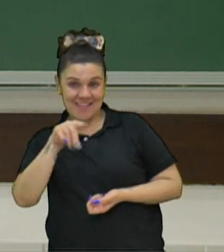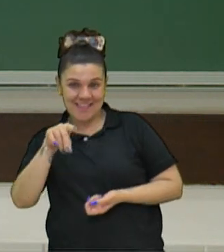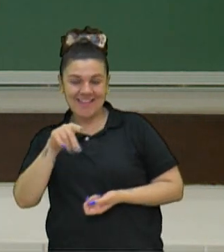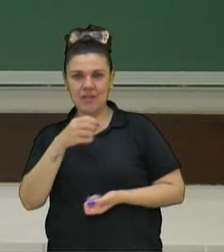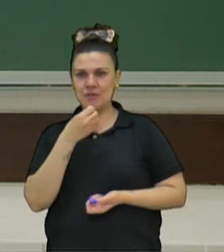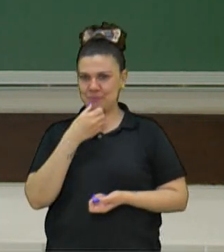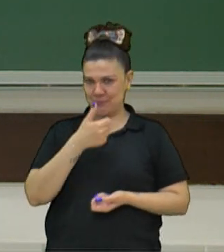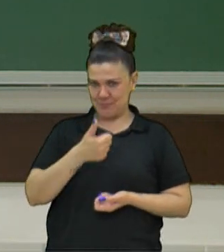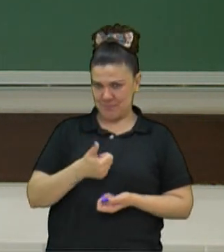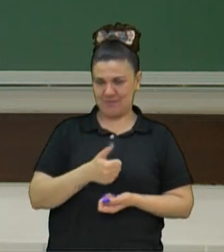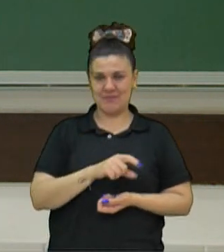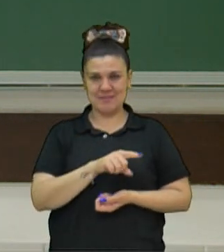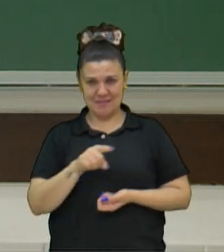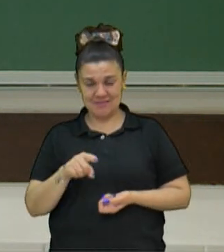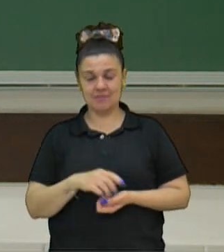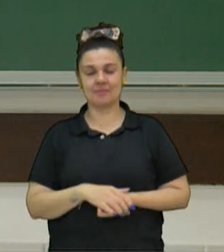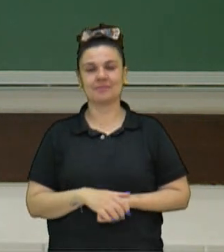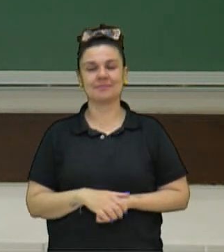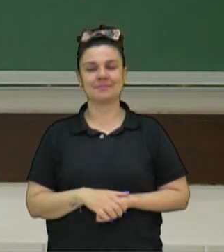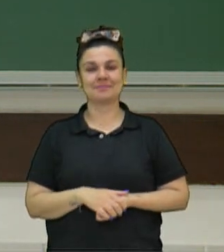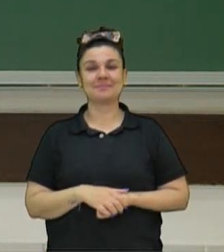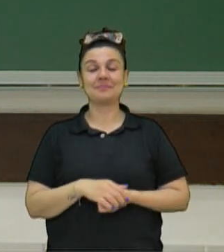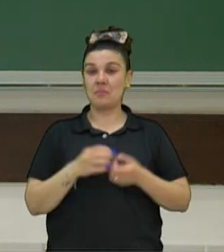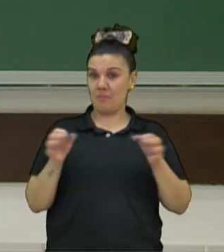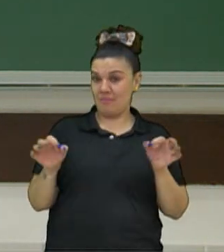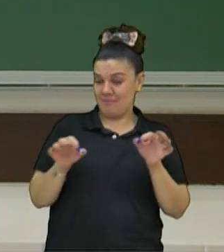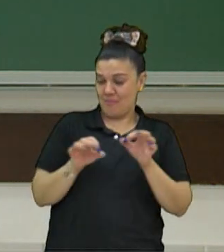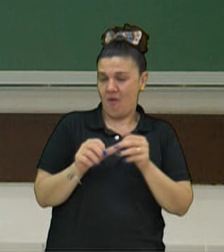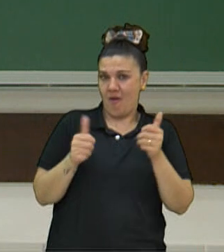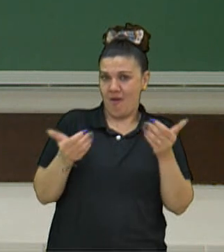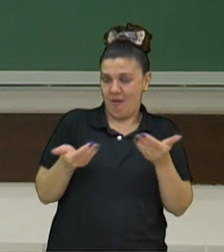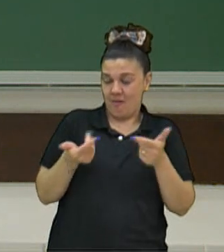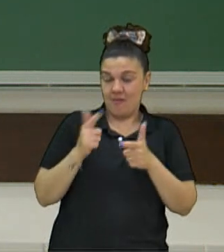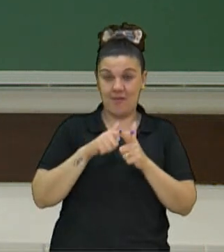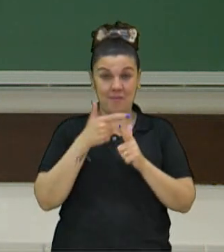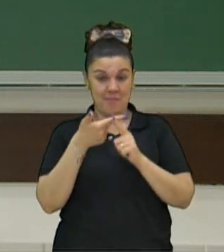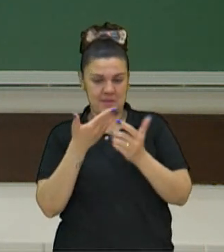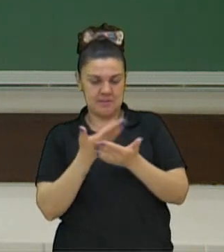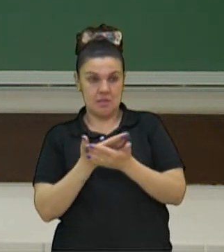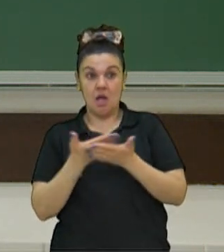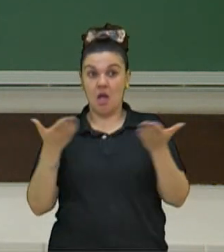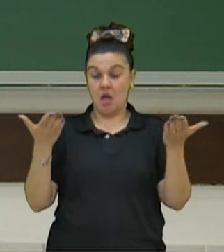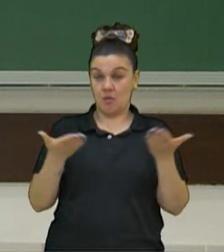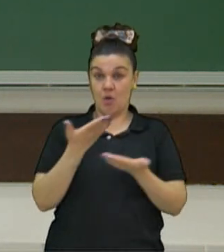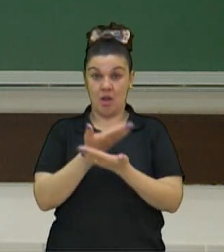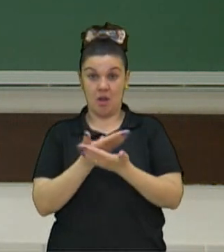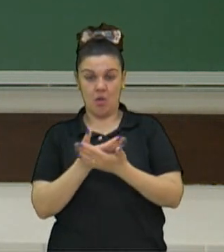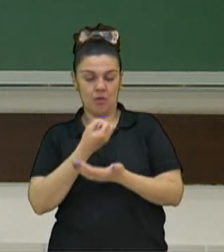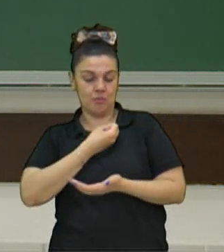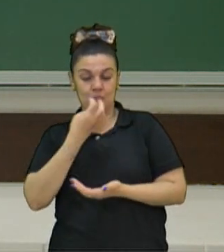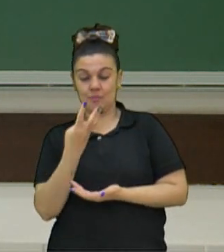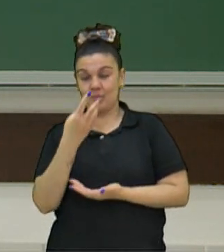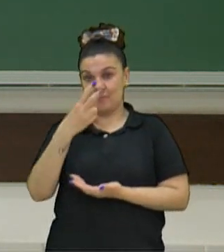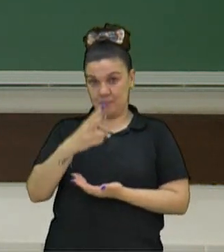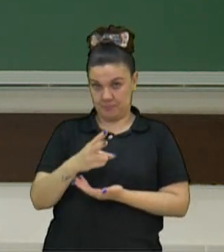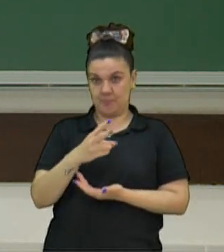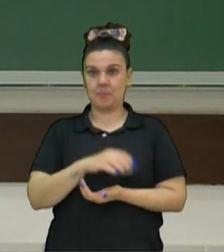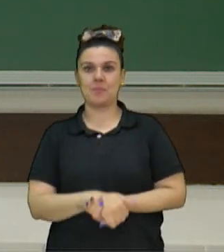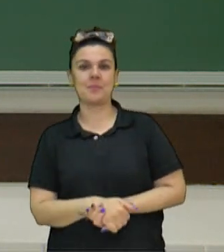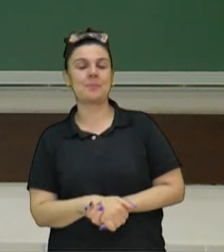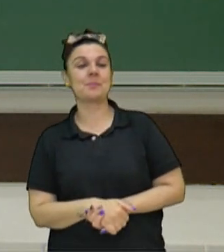guys, how are you? Tudo bem com vocês, galerinha? Prontos para mais uma aula? Essa é a nossa aula de número 32, então a nossa